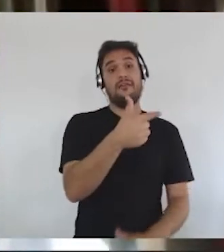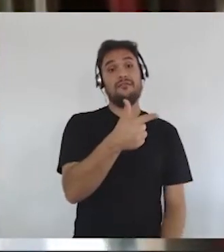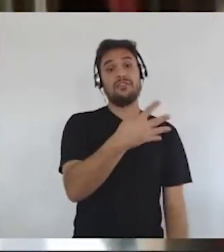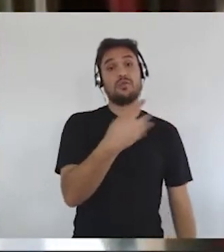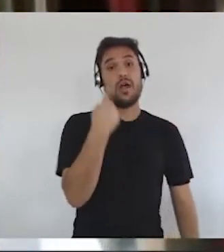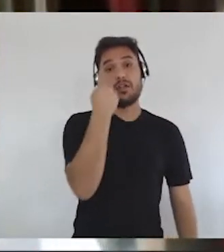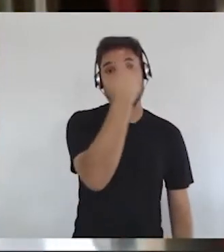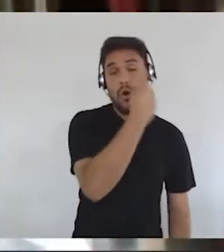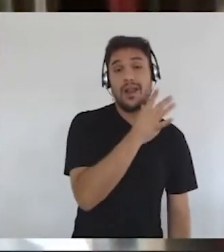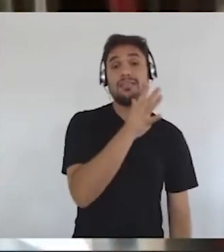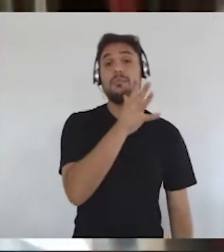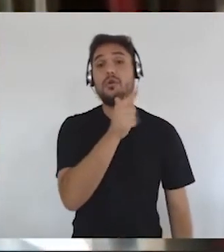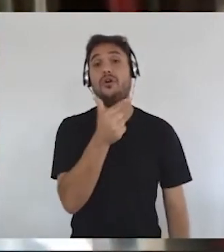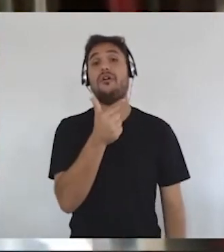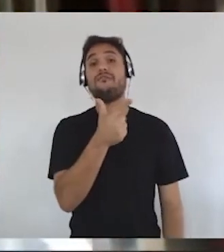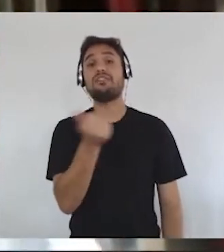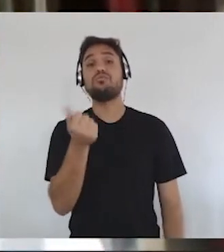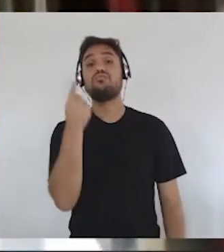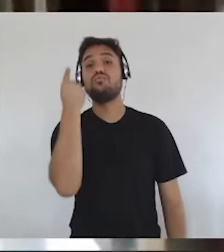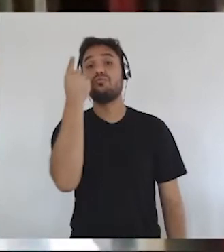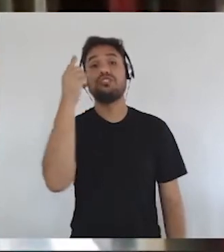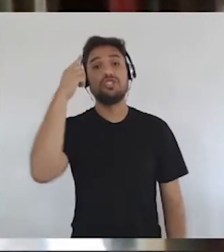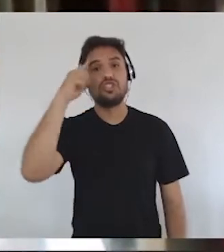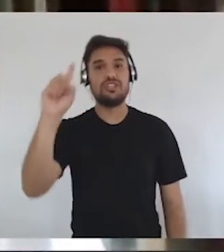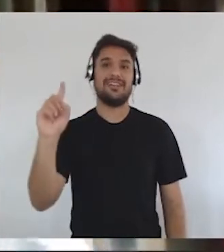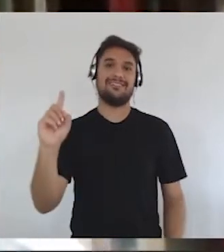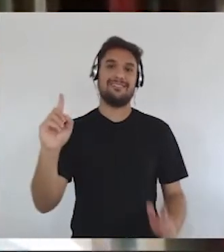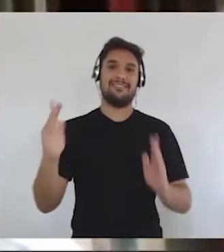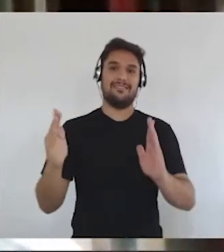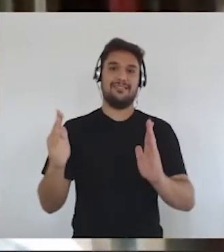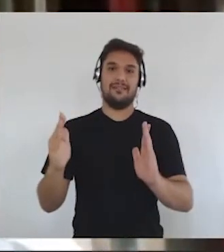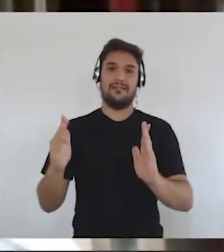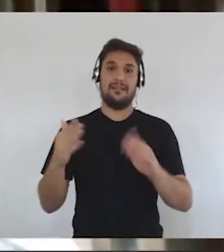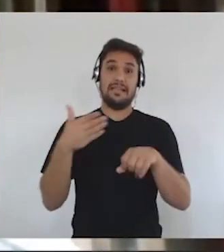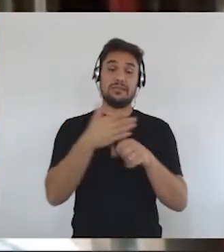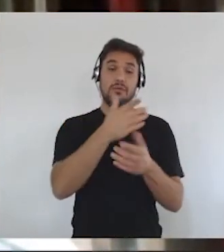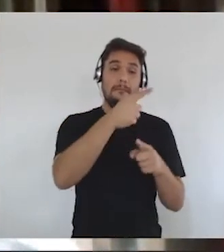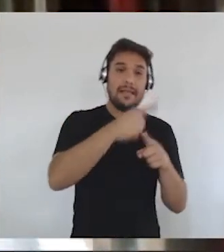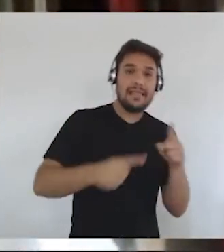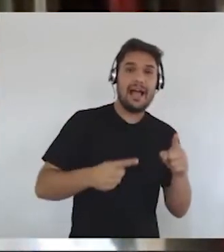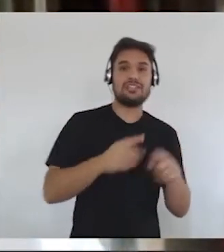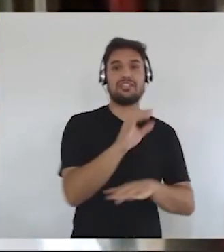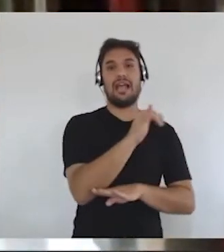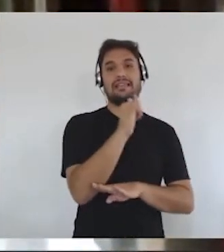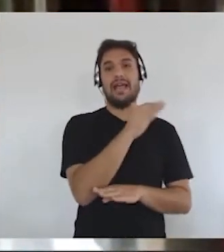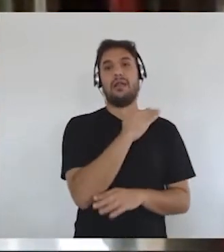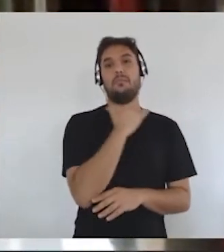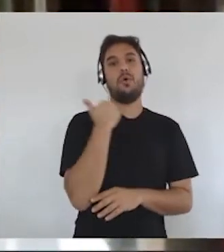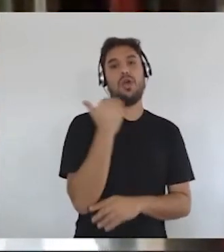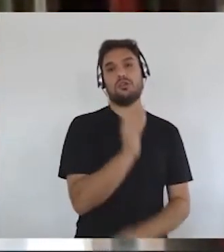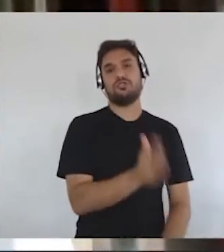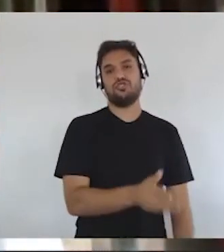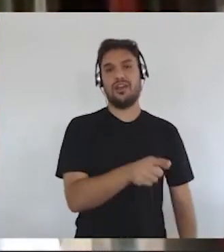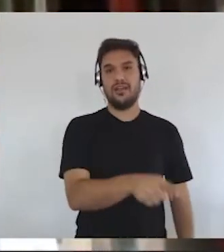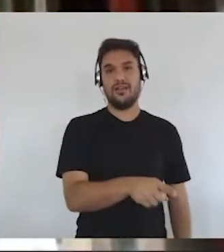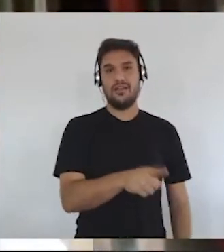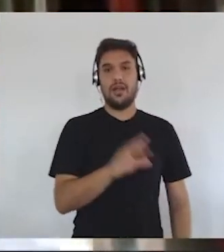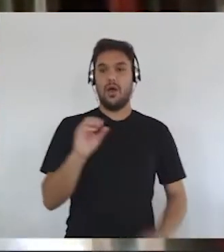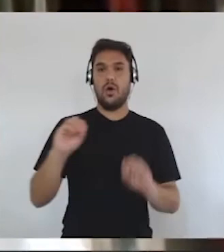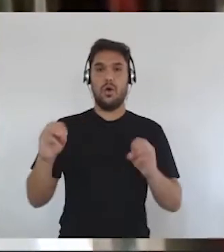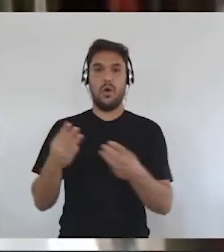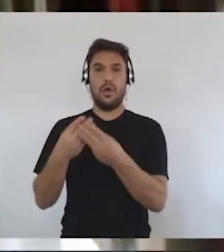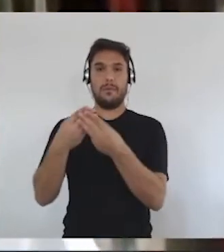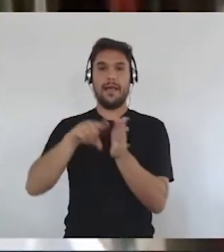horas, demorou 21 dias. Nisso, metade da Itália já estava morta. E nisso, os primeiros relatórios da